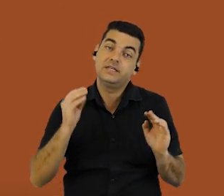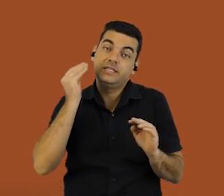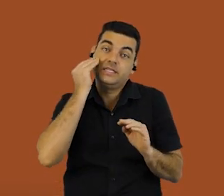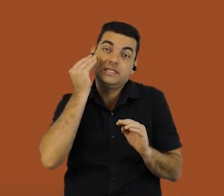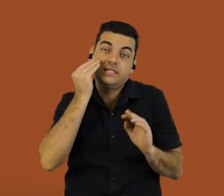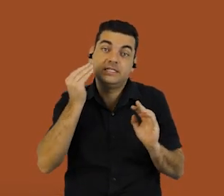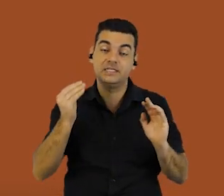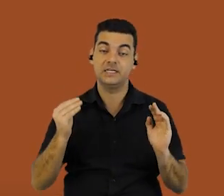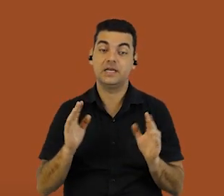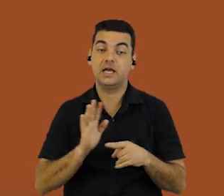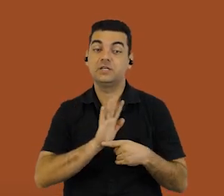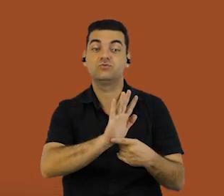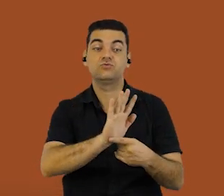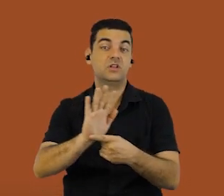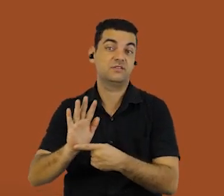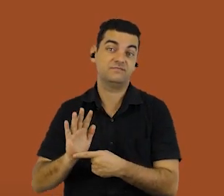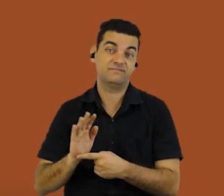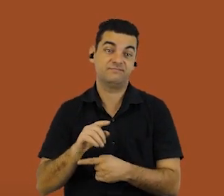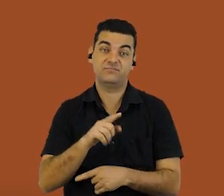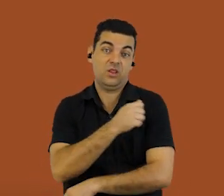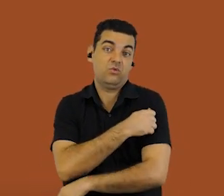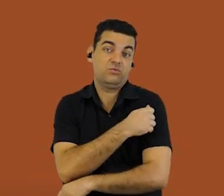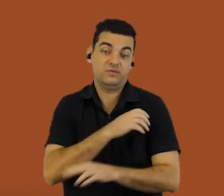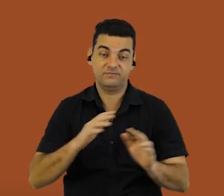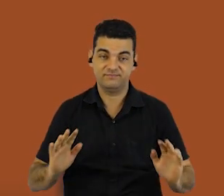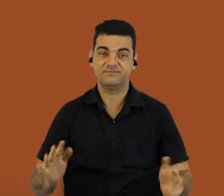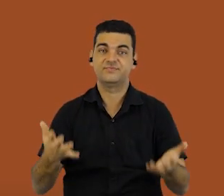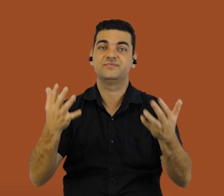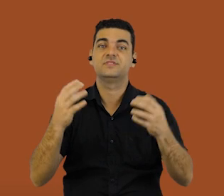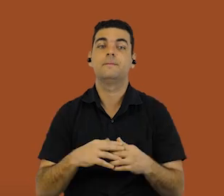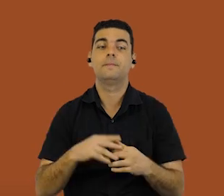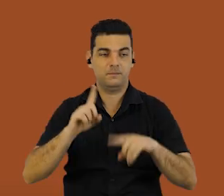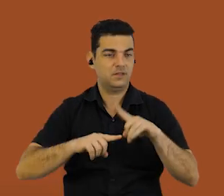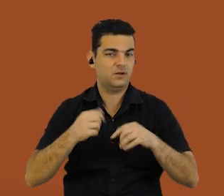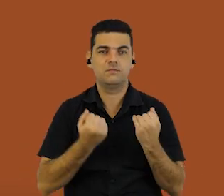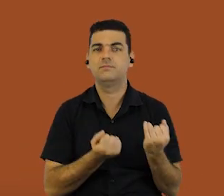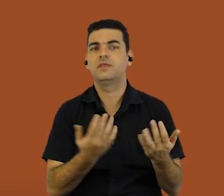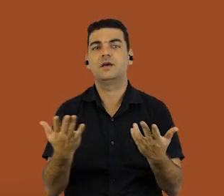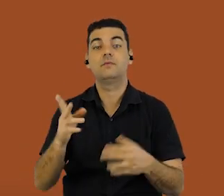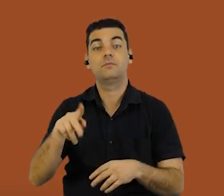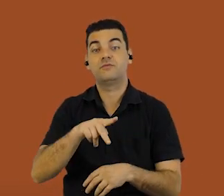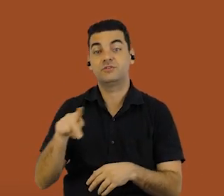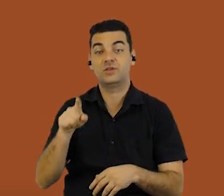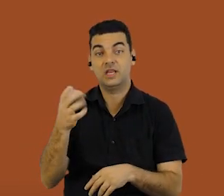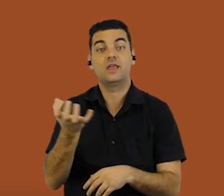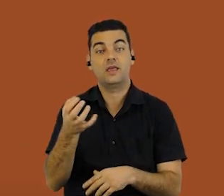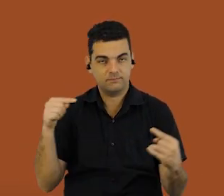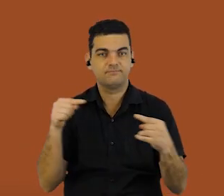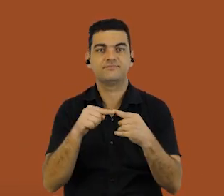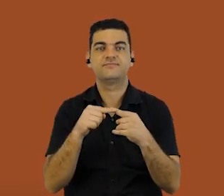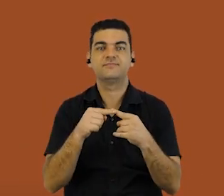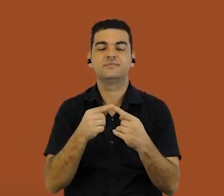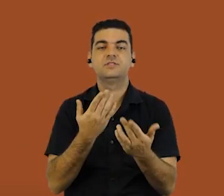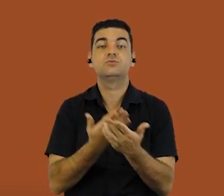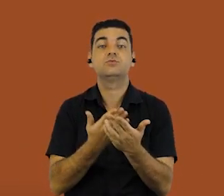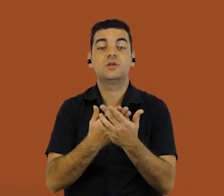maneira, contribuir nesse sentido de dar algum material para o professor que queira